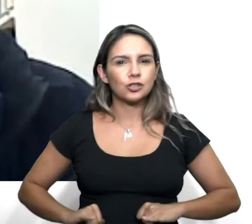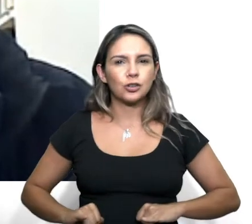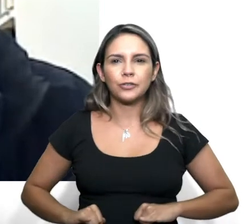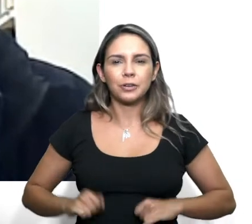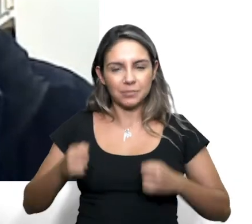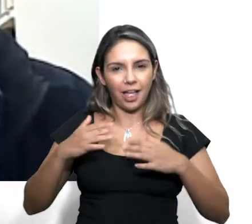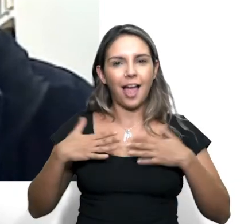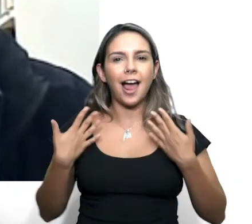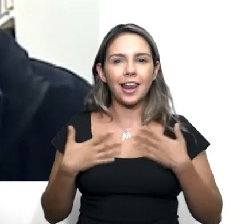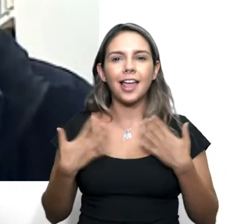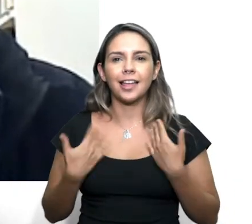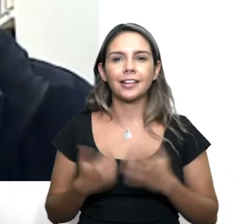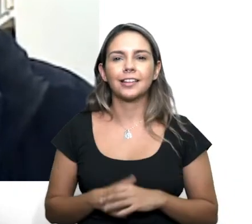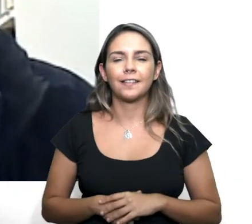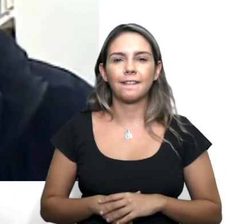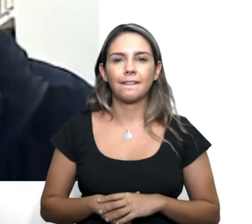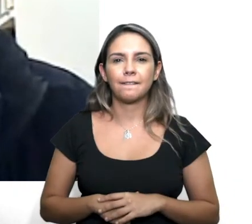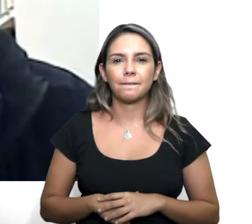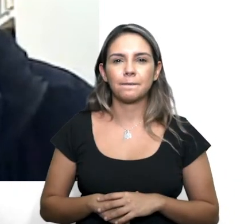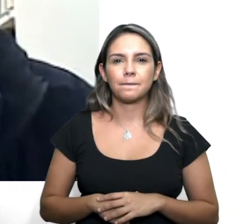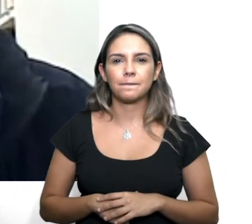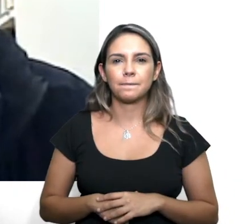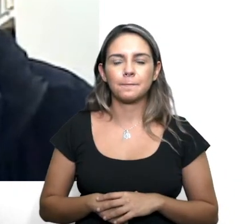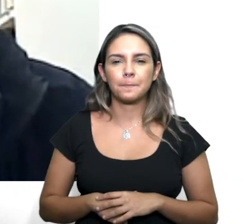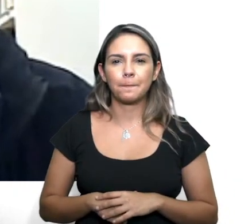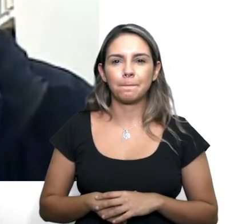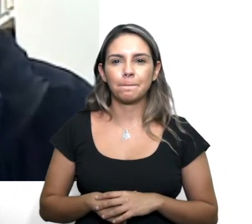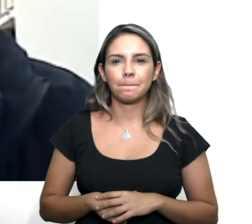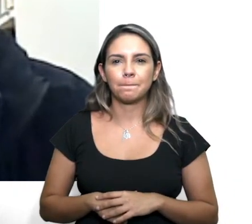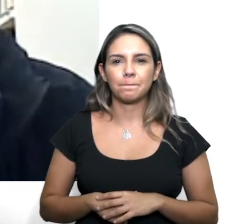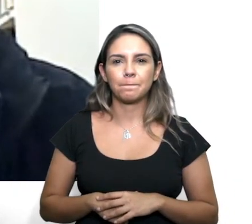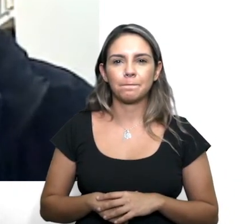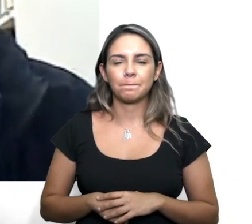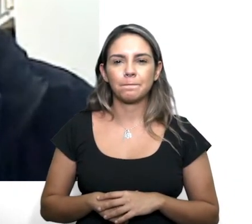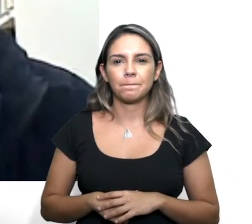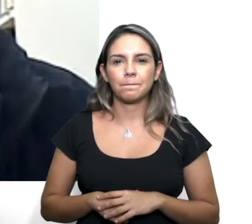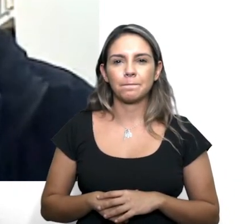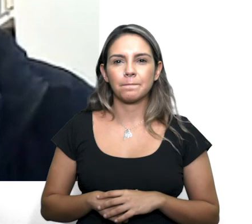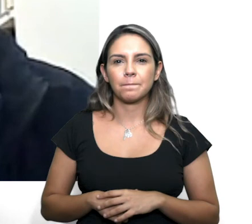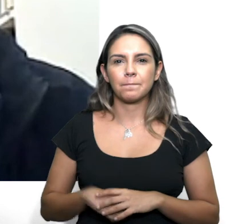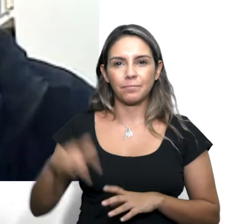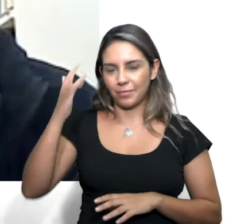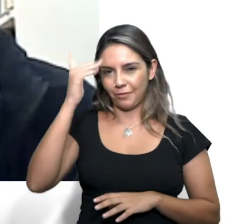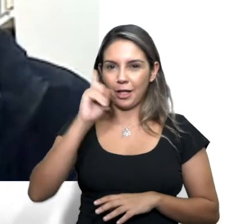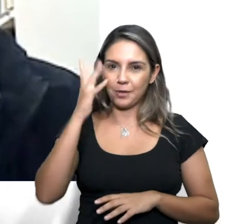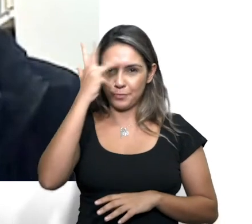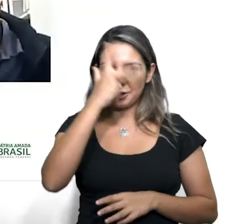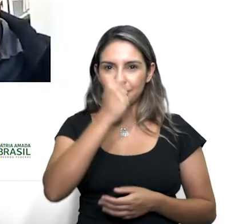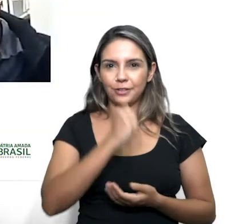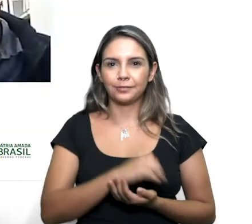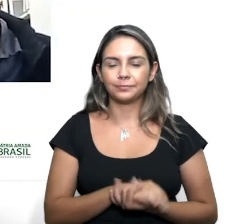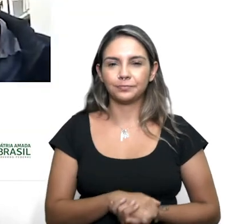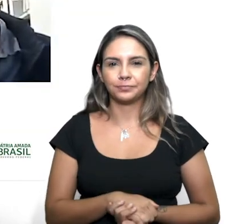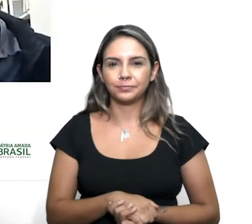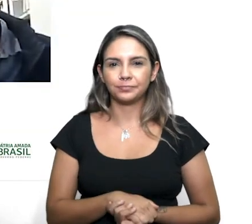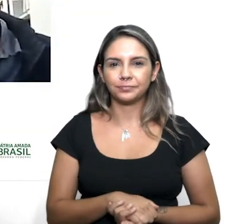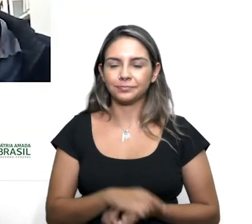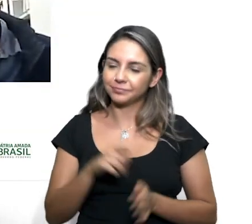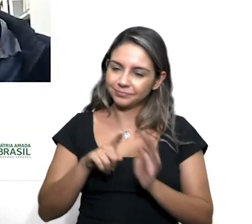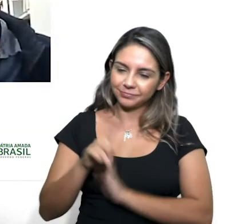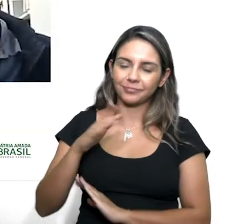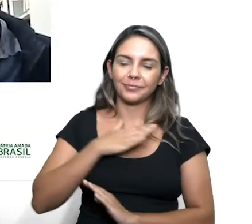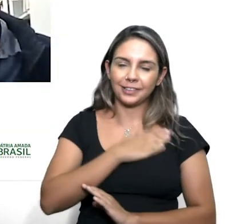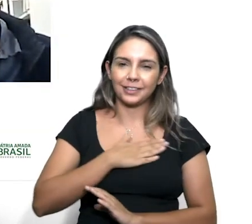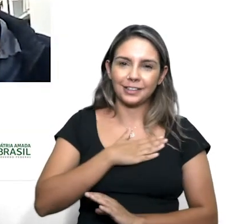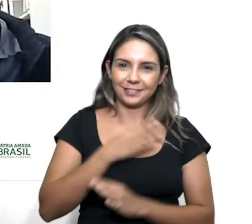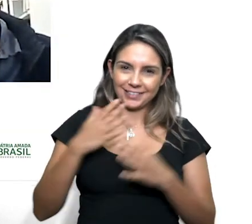ser alegre, não é? Se conseguirmos uma resistência alegre, acho que é bonito. Não é fácil, mas bonito. Querido